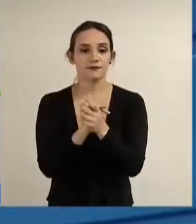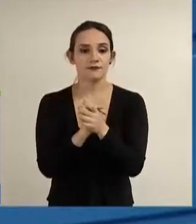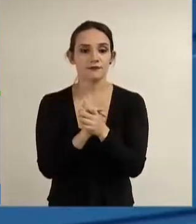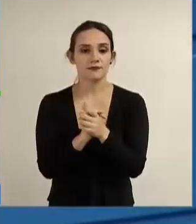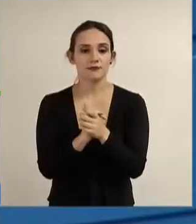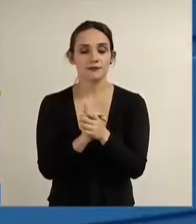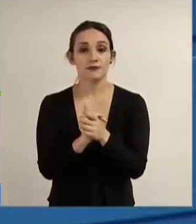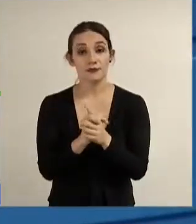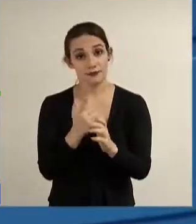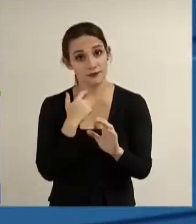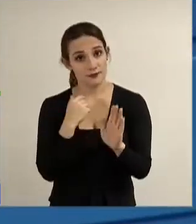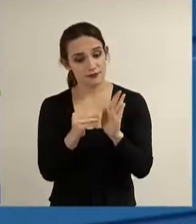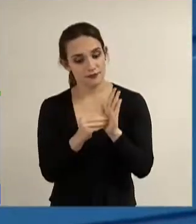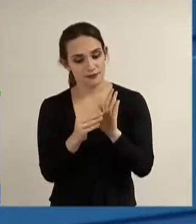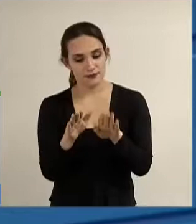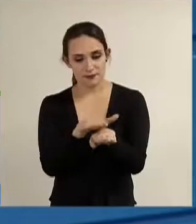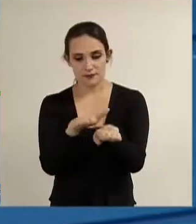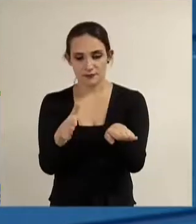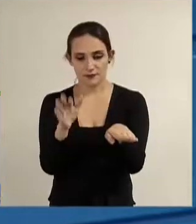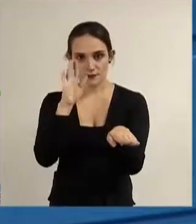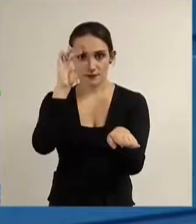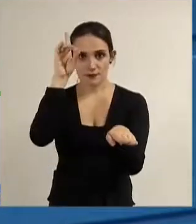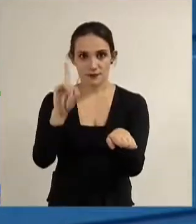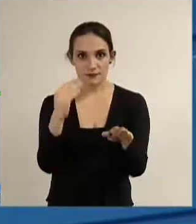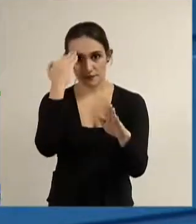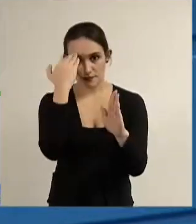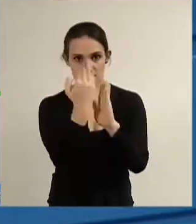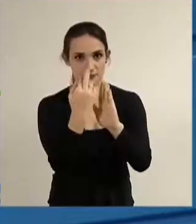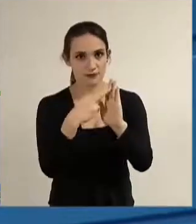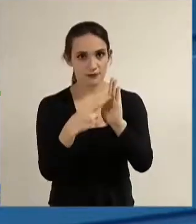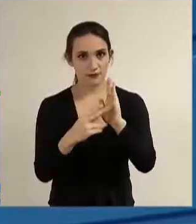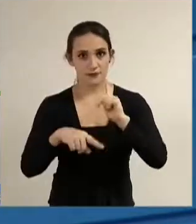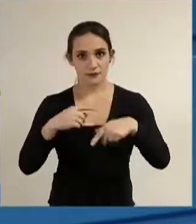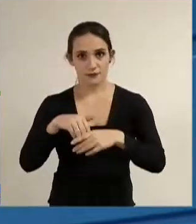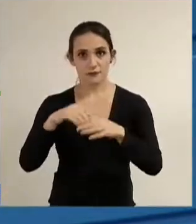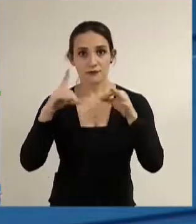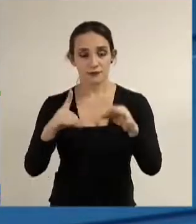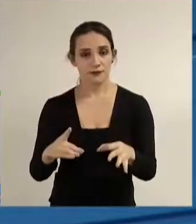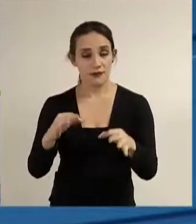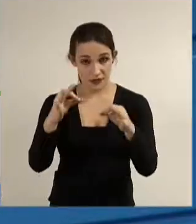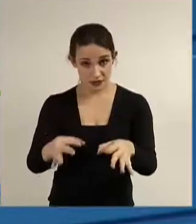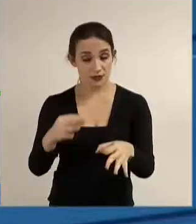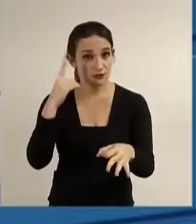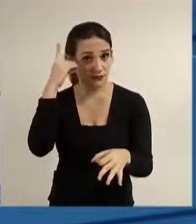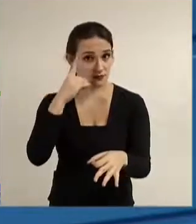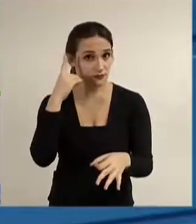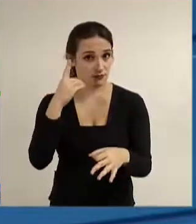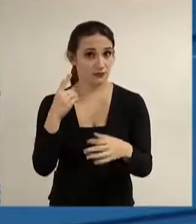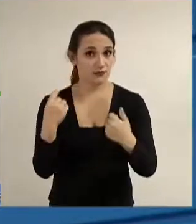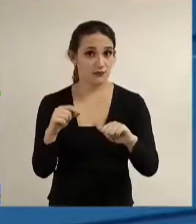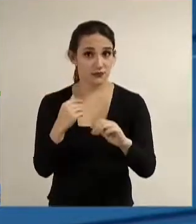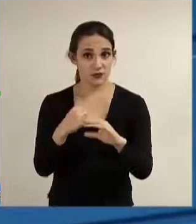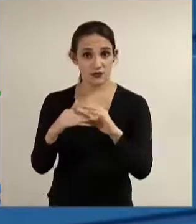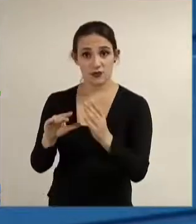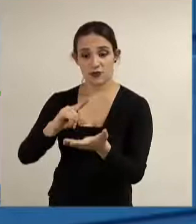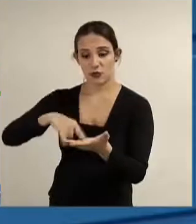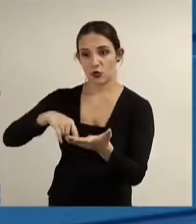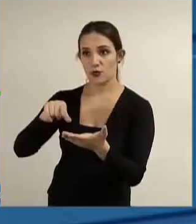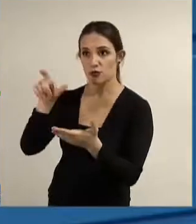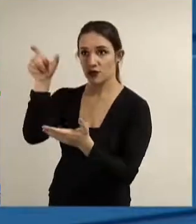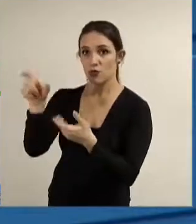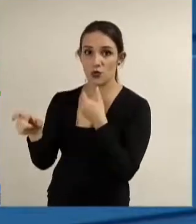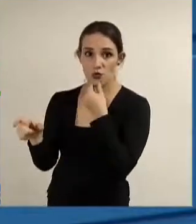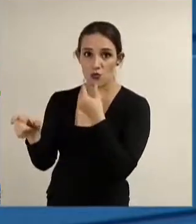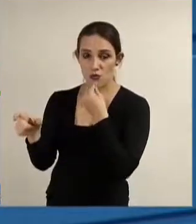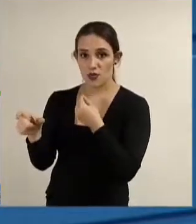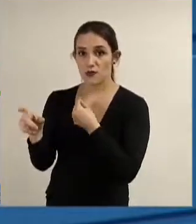a mesa na forma regimental, ouvido o plenário, que seja encaminhado expediente ao excelentíssimo senhor Marcos Marcelo Tradi, prefeito municipal